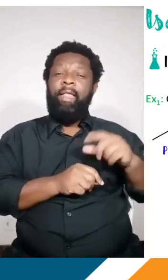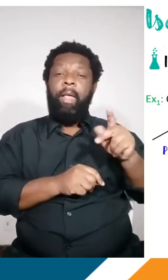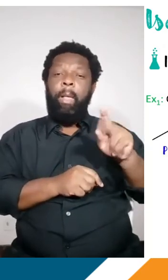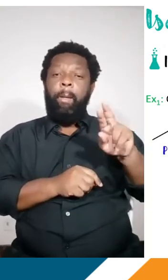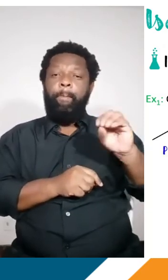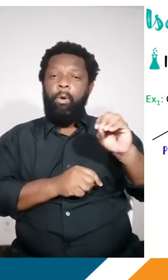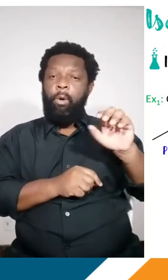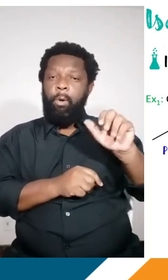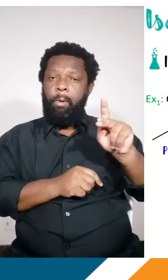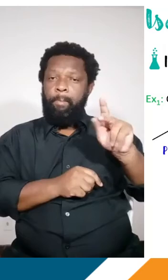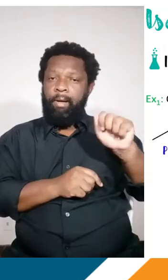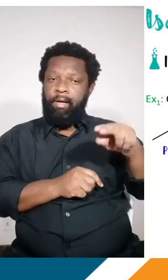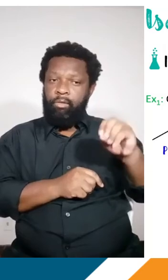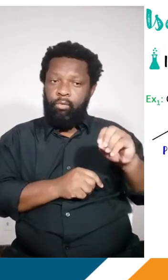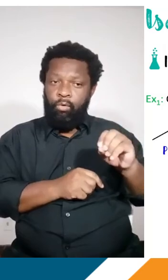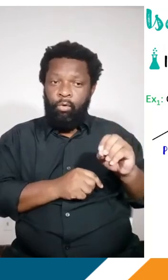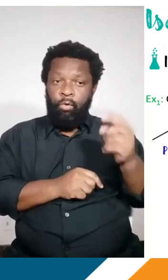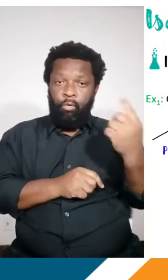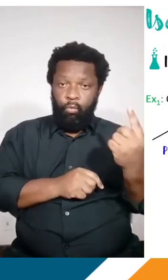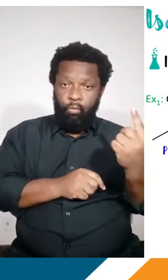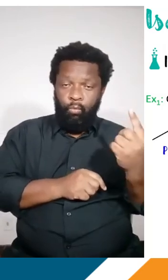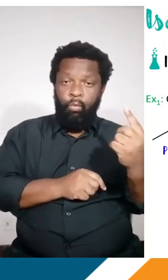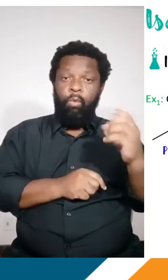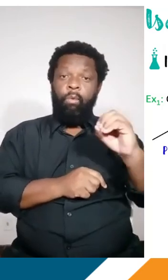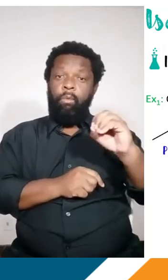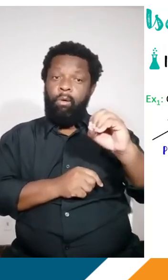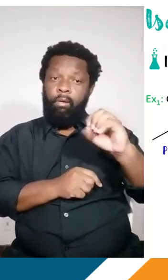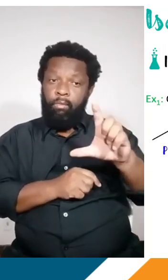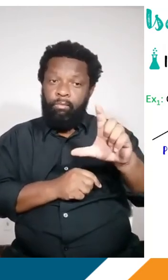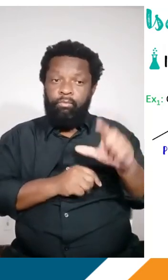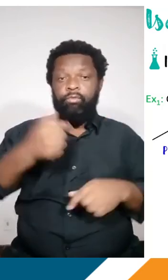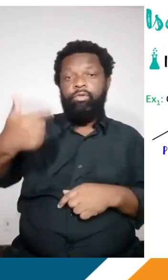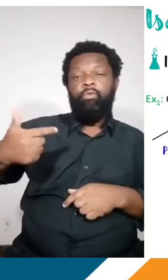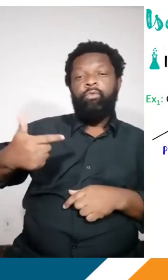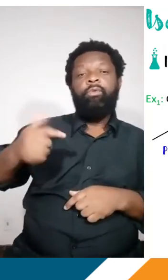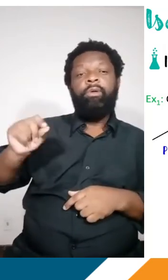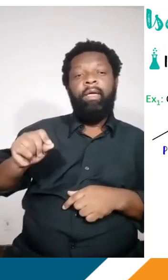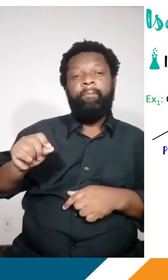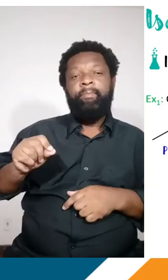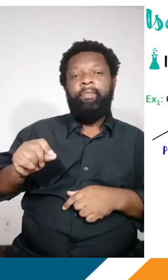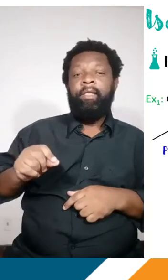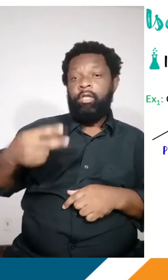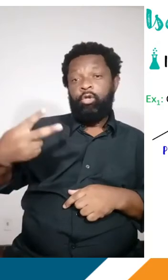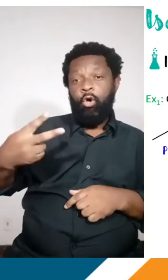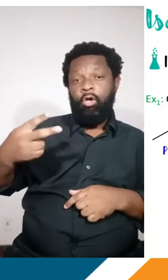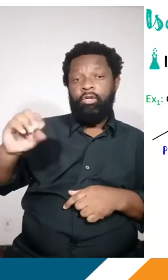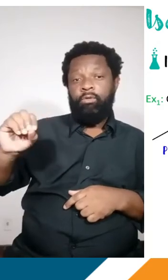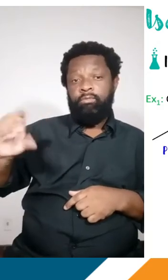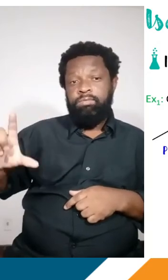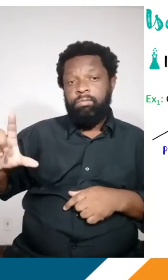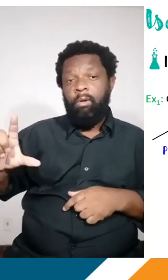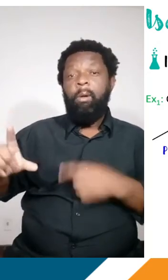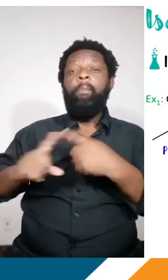propan 1-ol e esse segundo é o propan 2-ol, justamente porque esse númerozinho aqui aparece